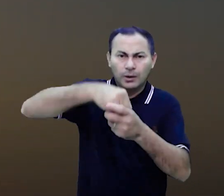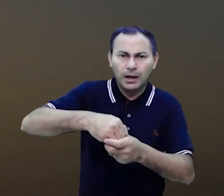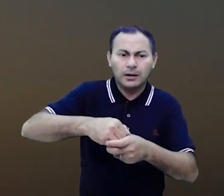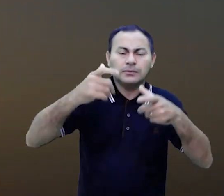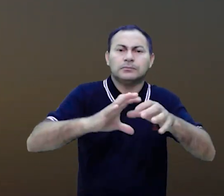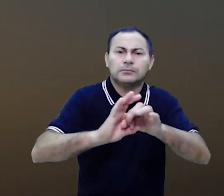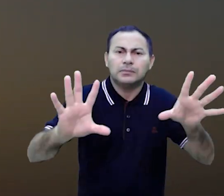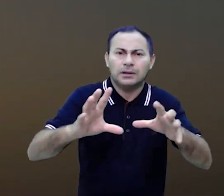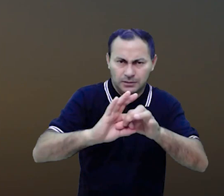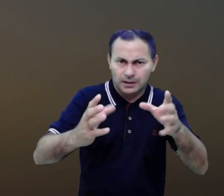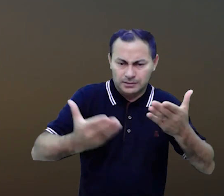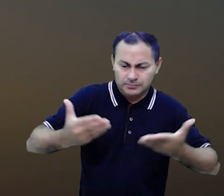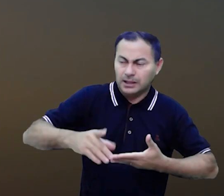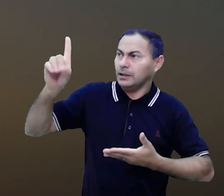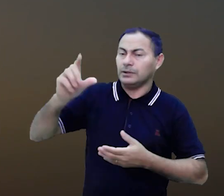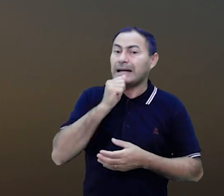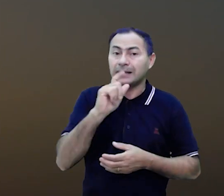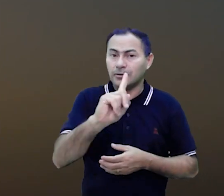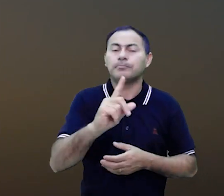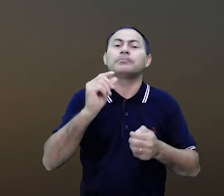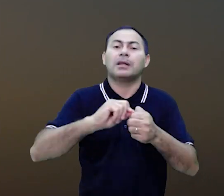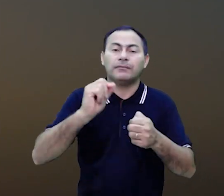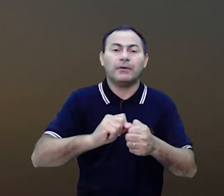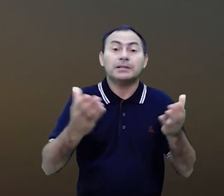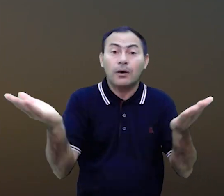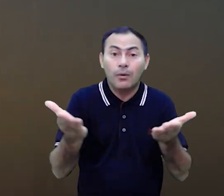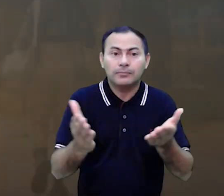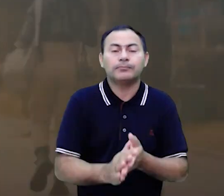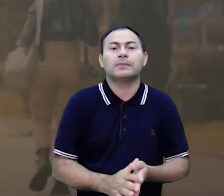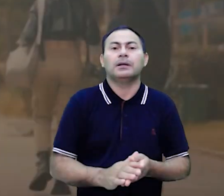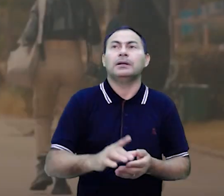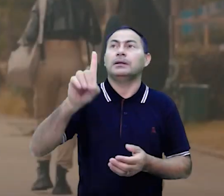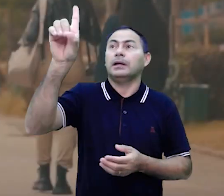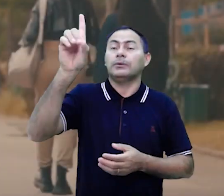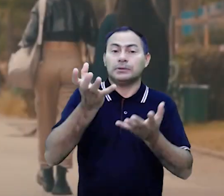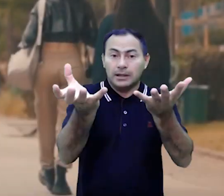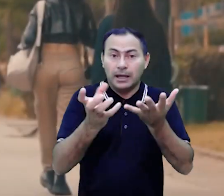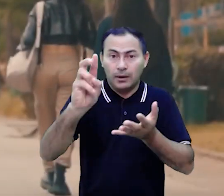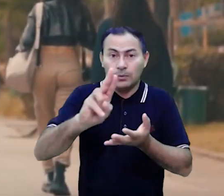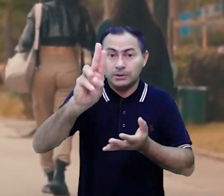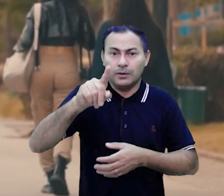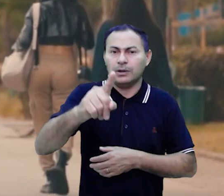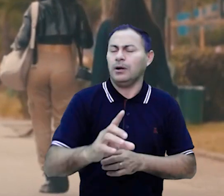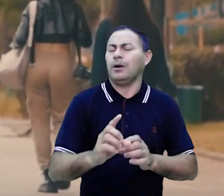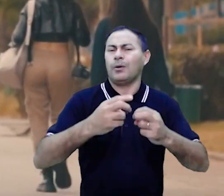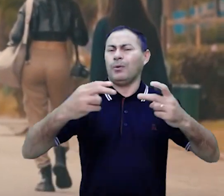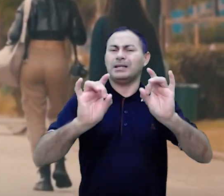você já se colocou à disposição de Deus? Se ainda não, faça-o agora. Deus quer lhe usar